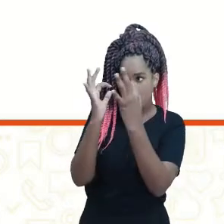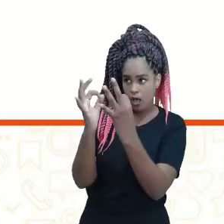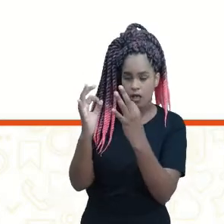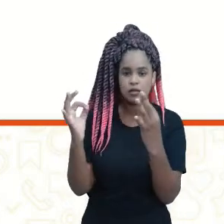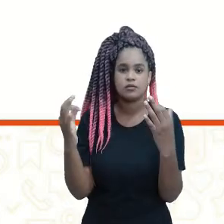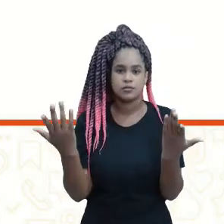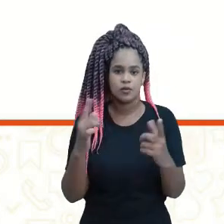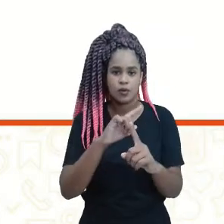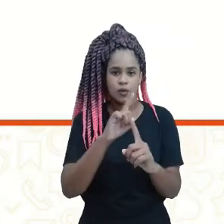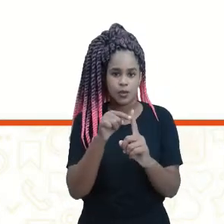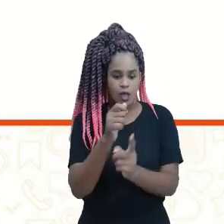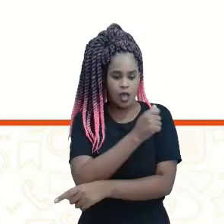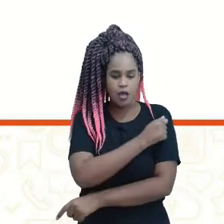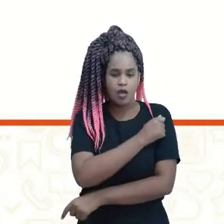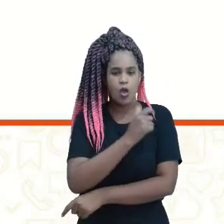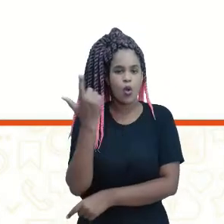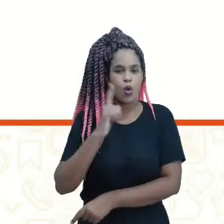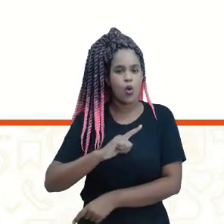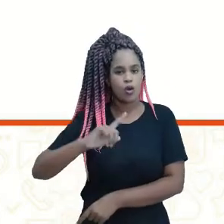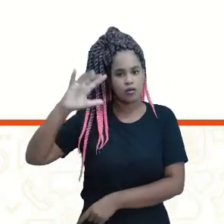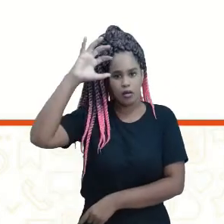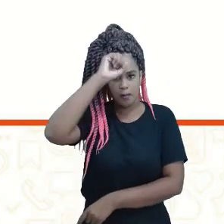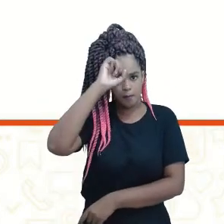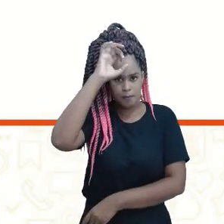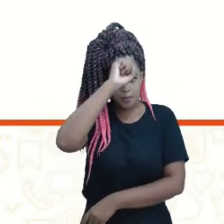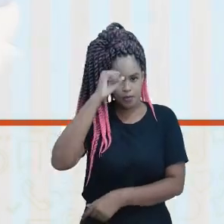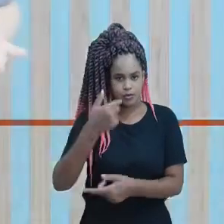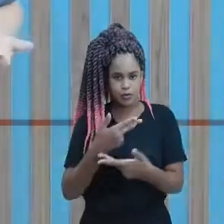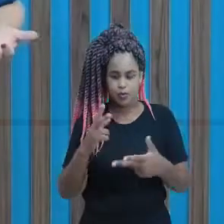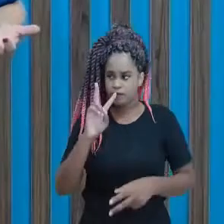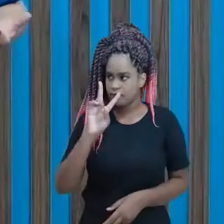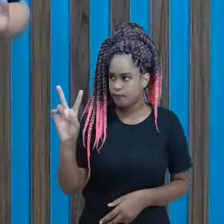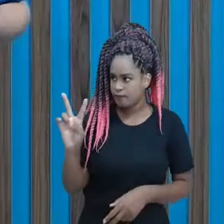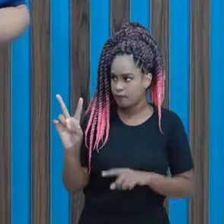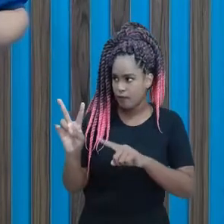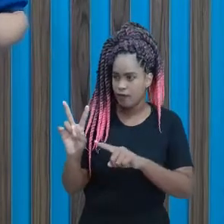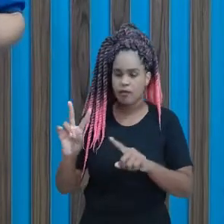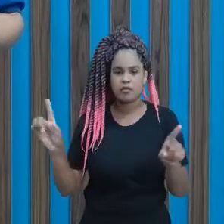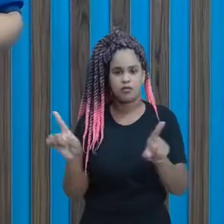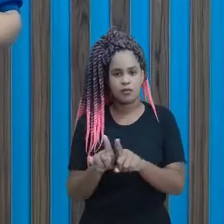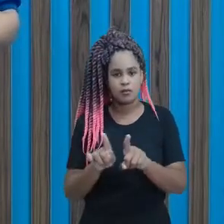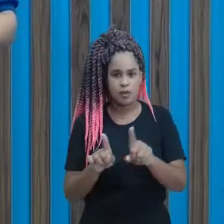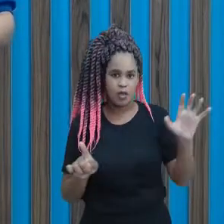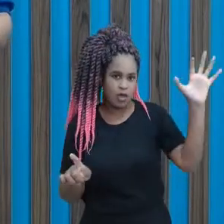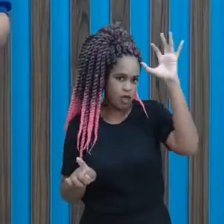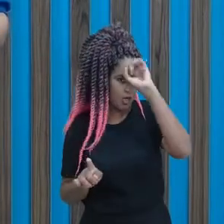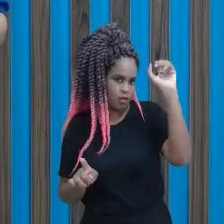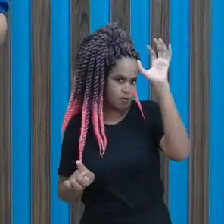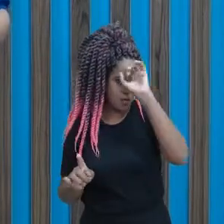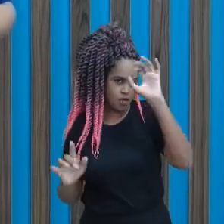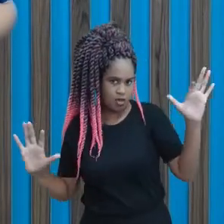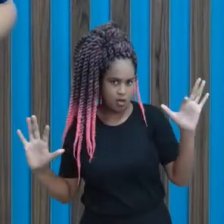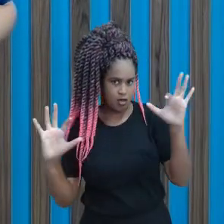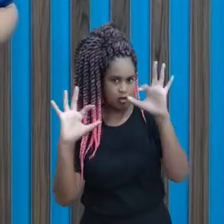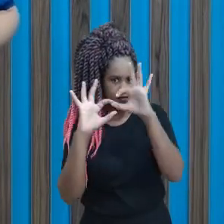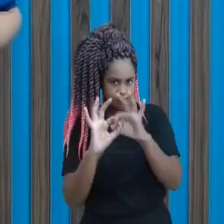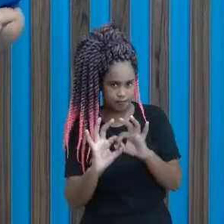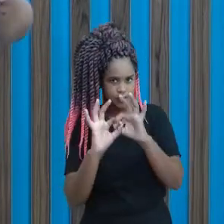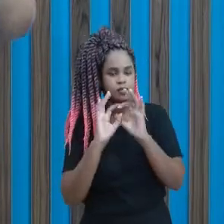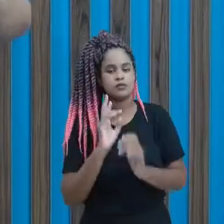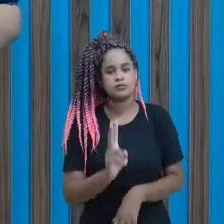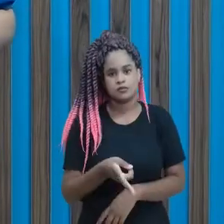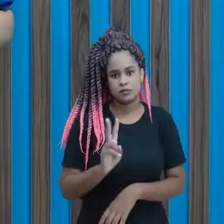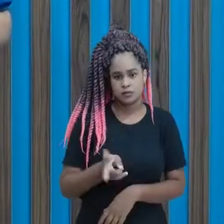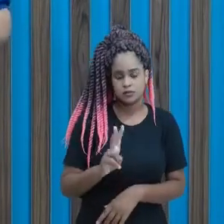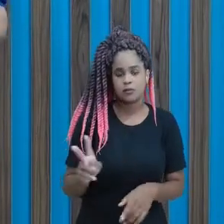que os estudantes consigam assimilar o que eles estão vendo, né, o que eles estão aprendendo